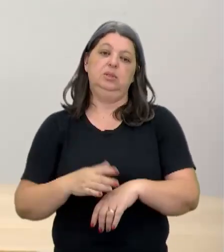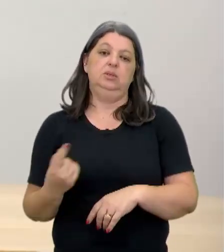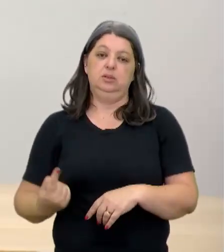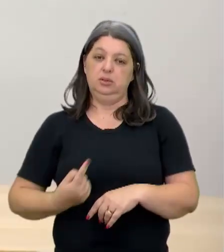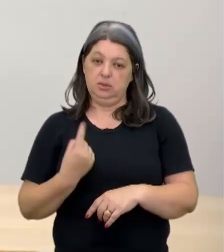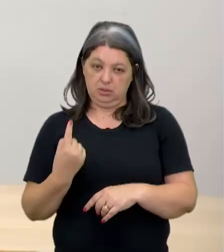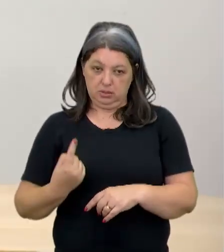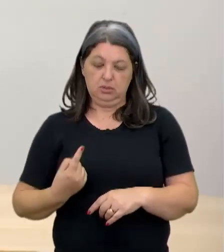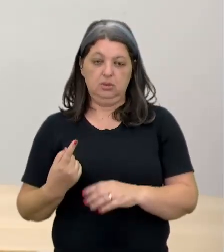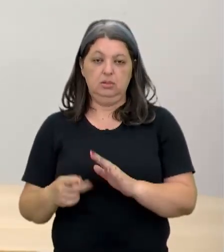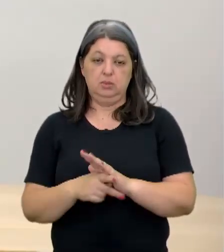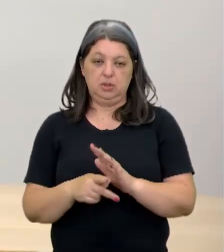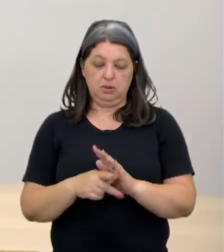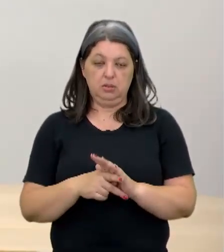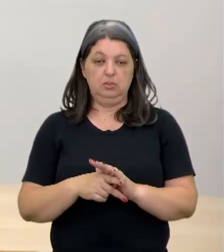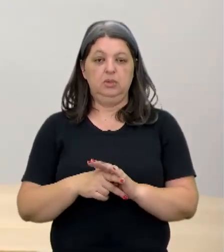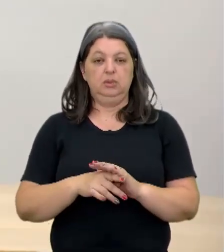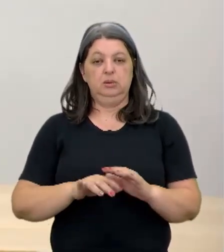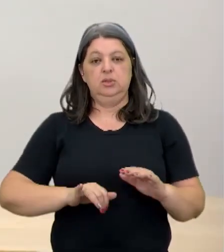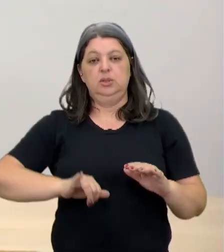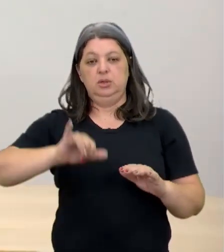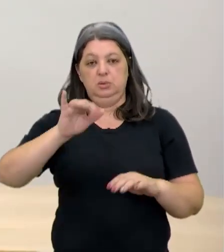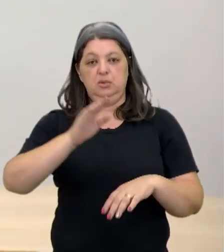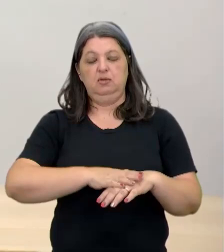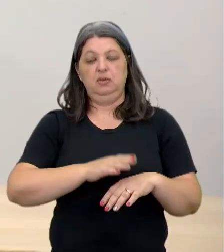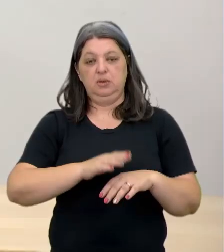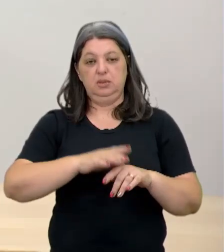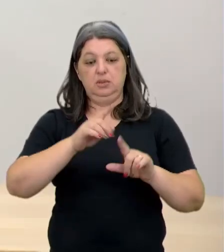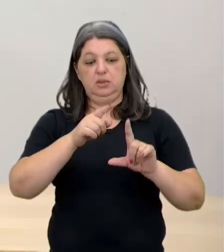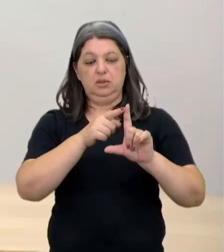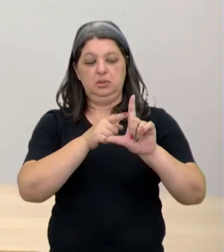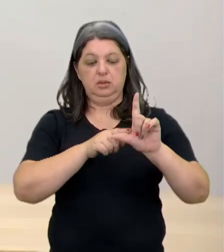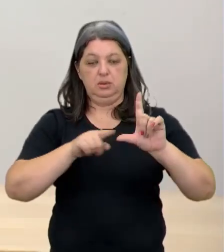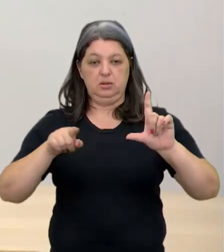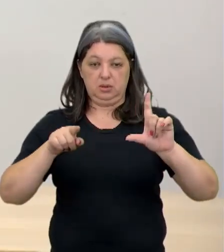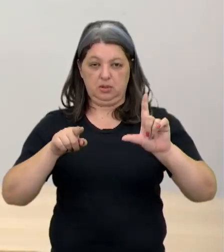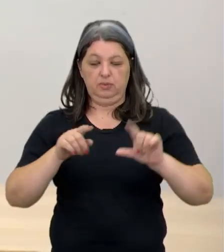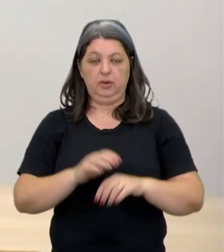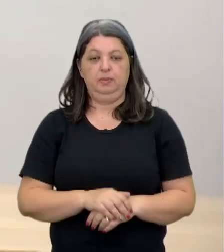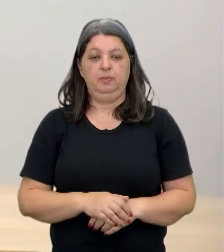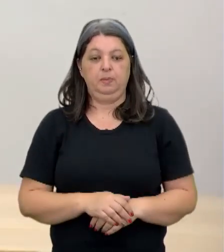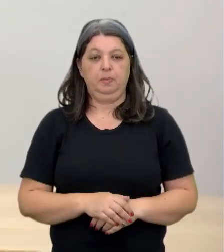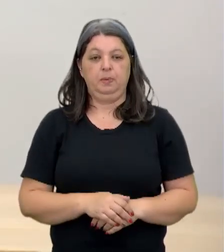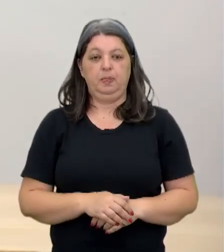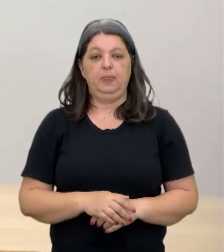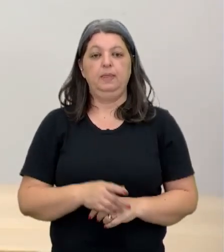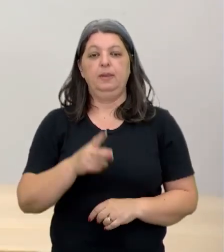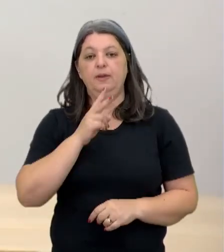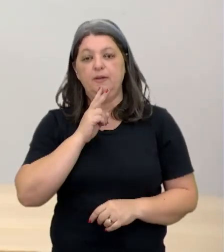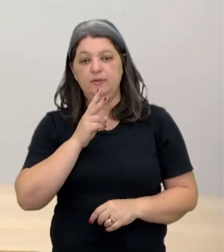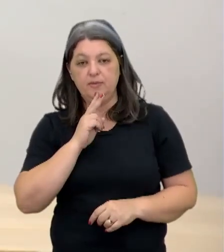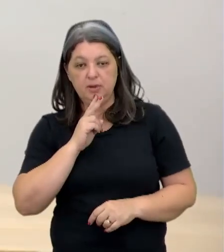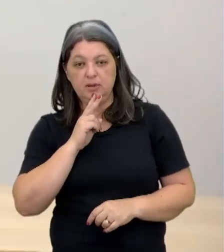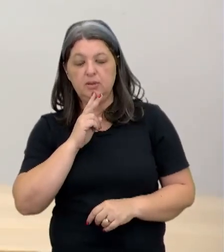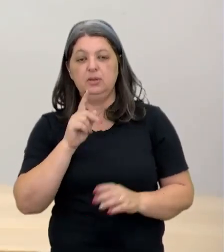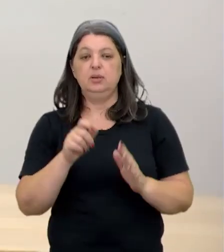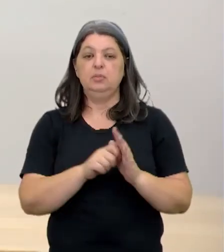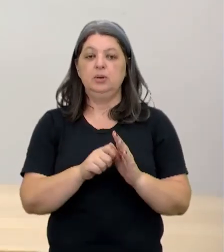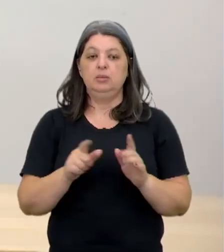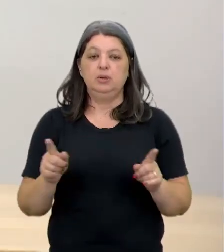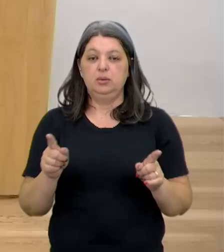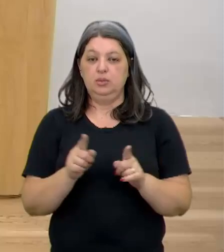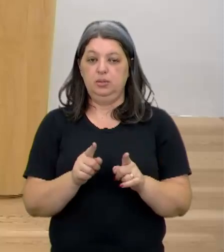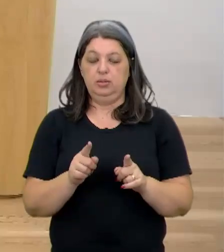vai obter valores de y para fazer o gráfico. E os alunos do professor Itacir disseram, a verde concentra e a azul